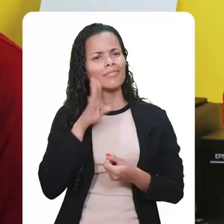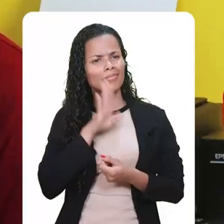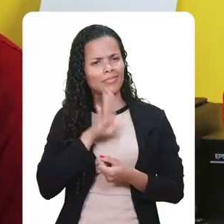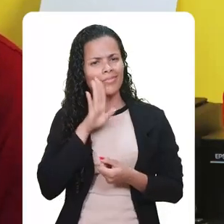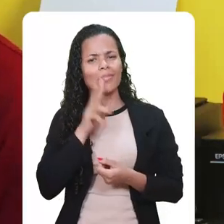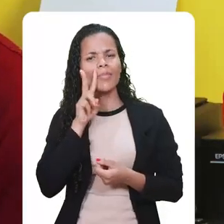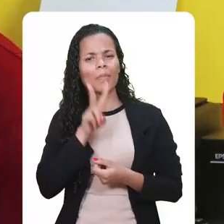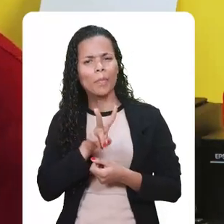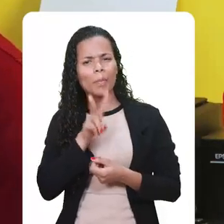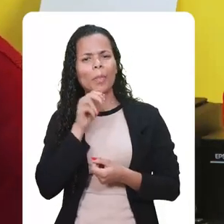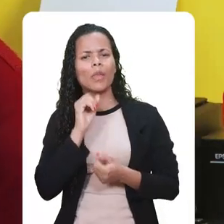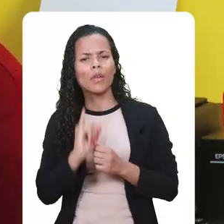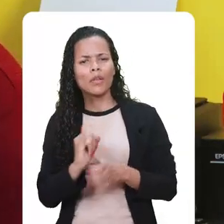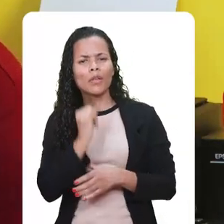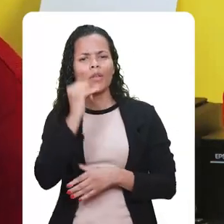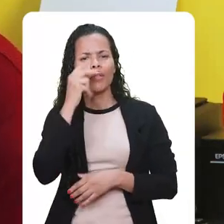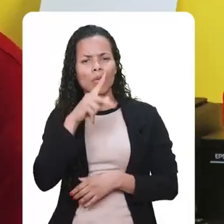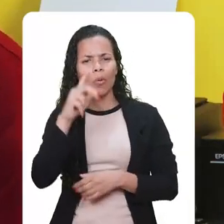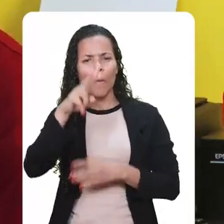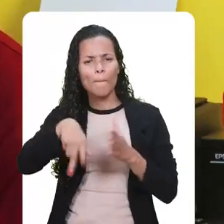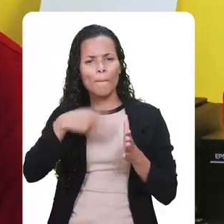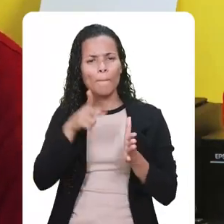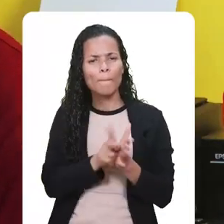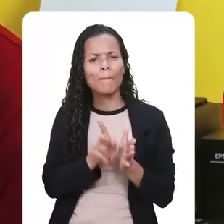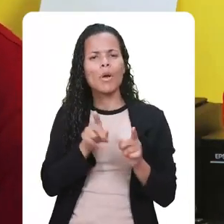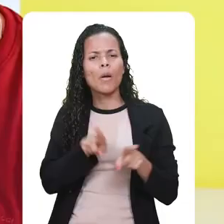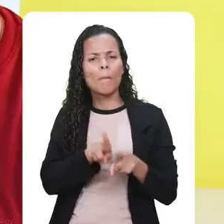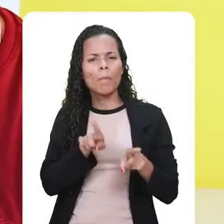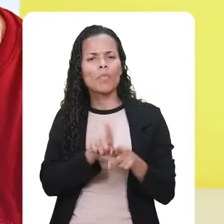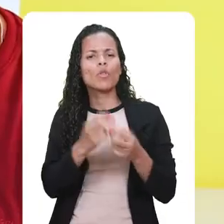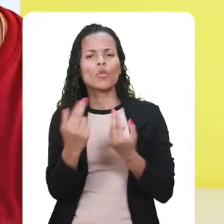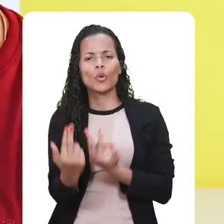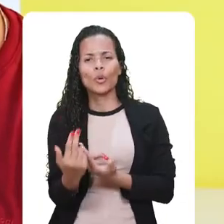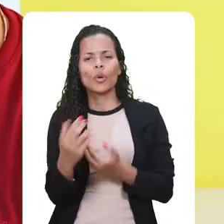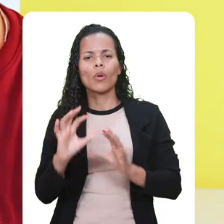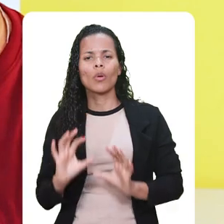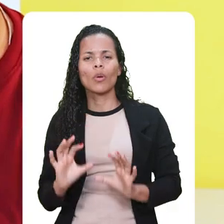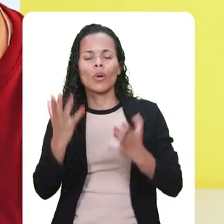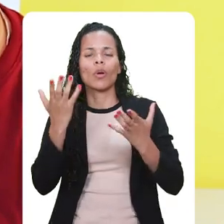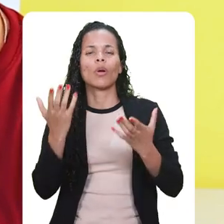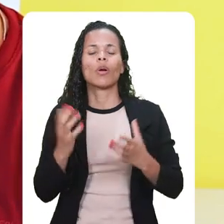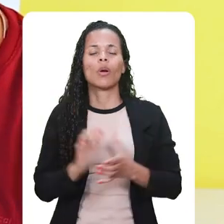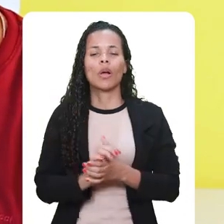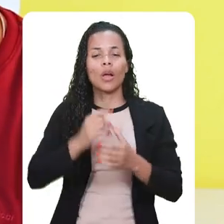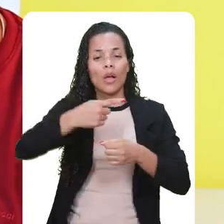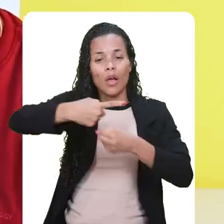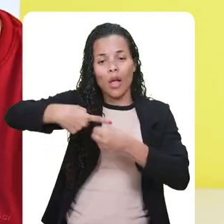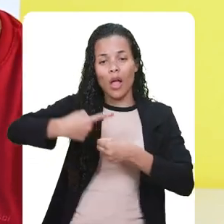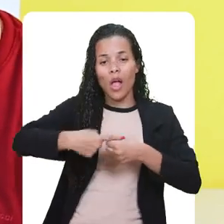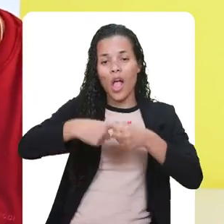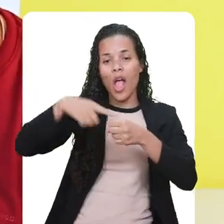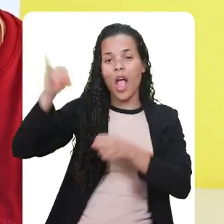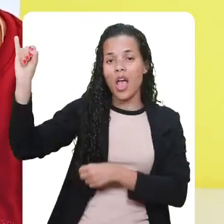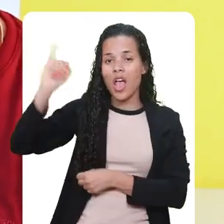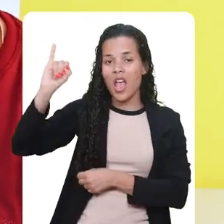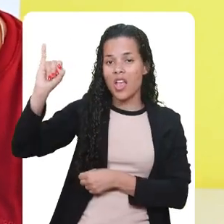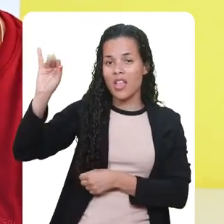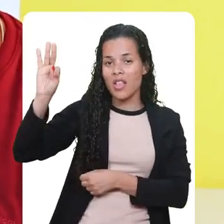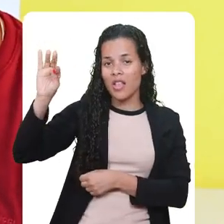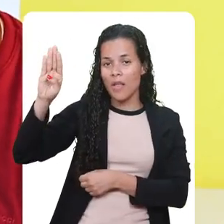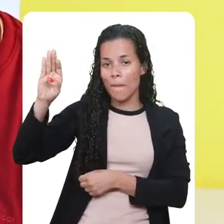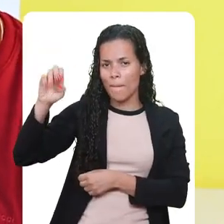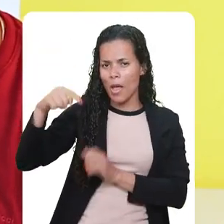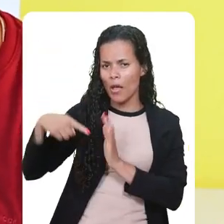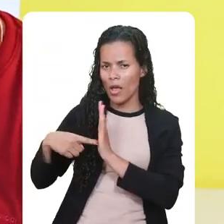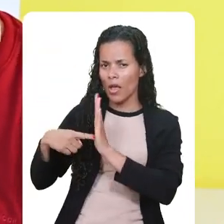muito bacana para a gente que idealizou esse projeto. A mesma coisa aconteceu na cidade de Itambé,